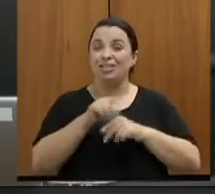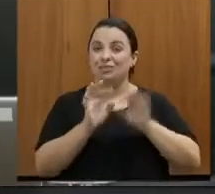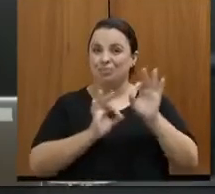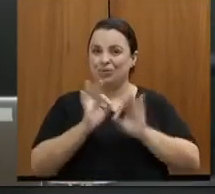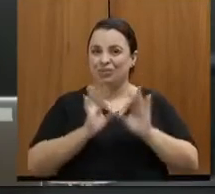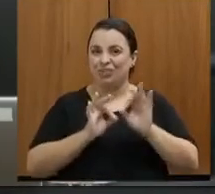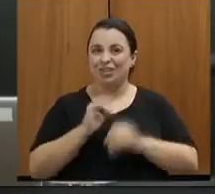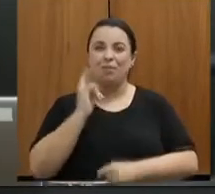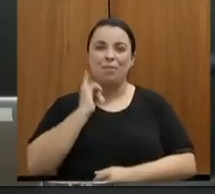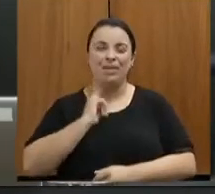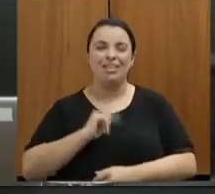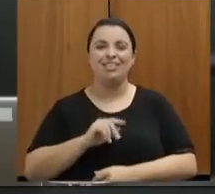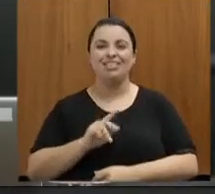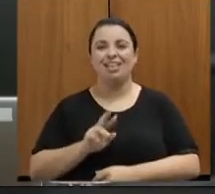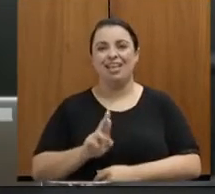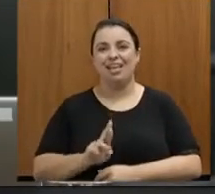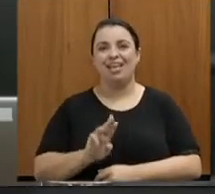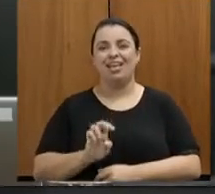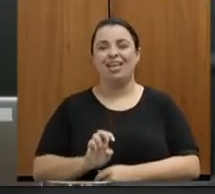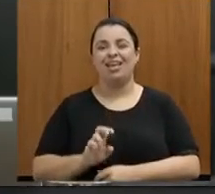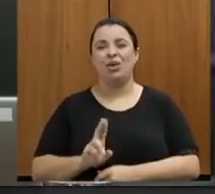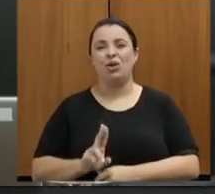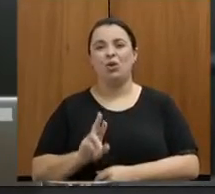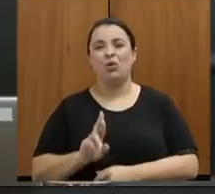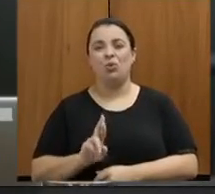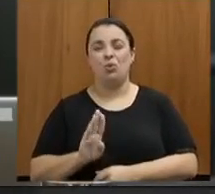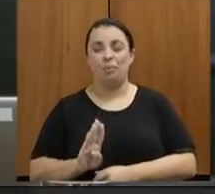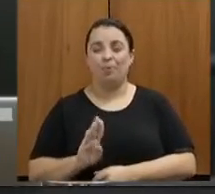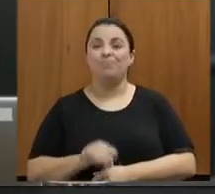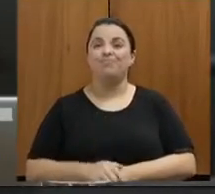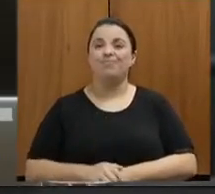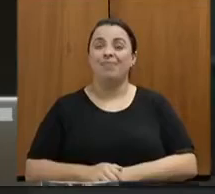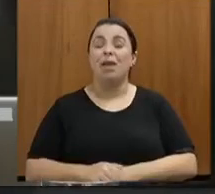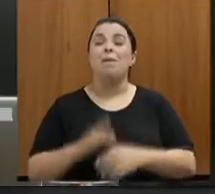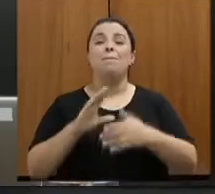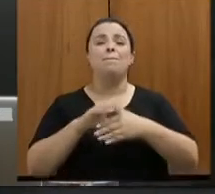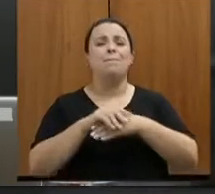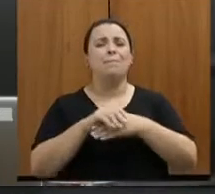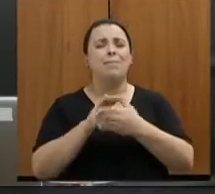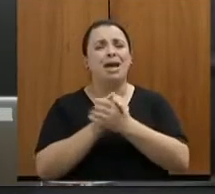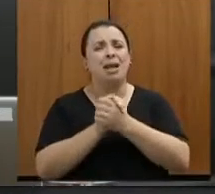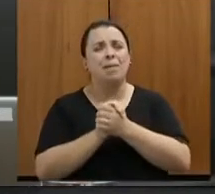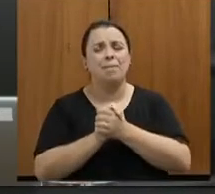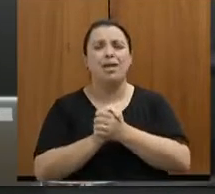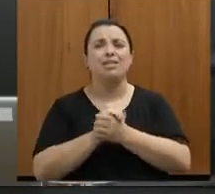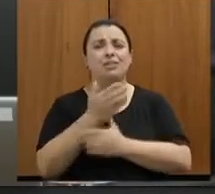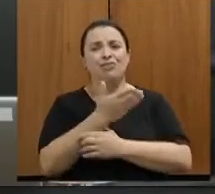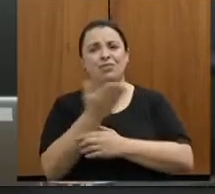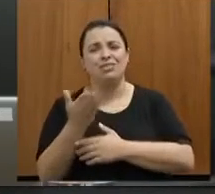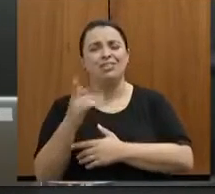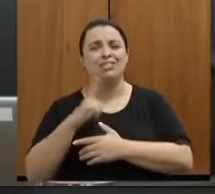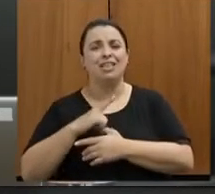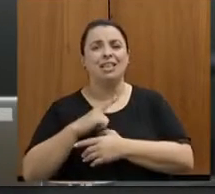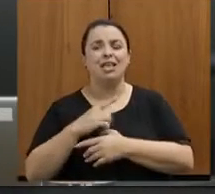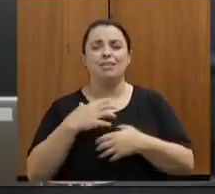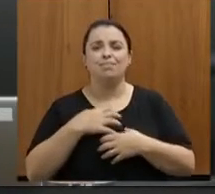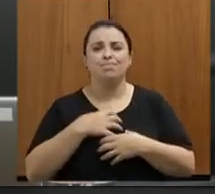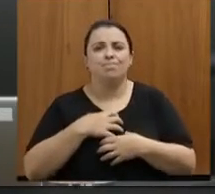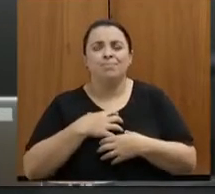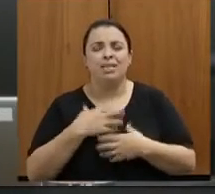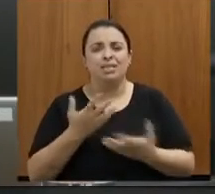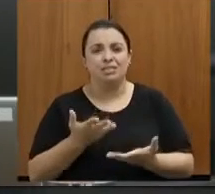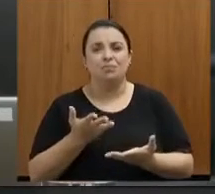Parabéns a vocês que têm esse olhar para beneficiar